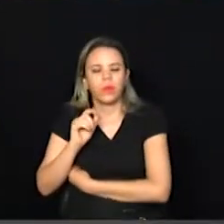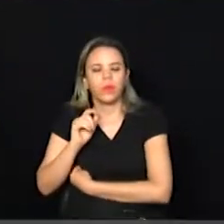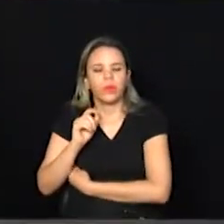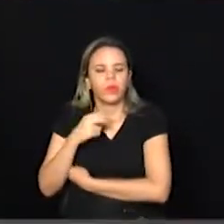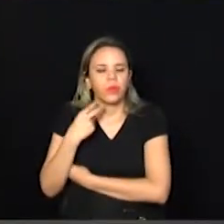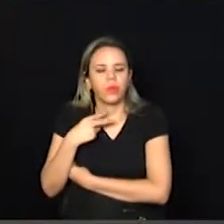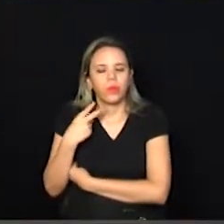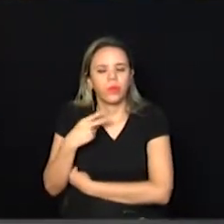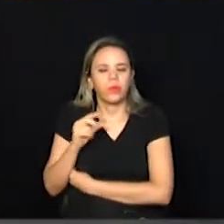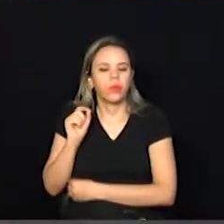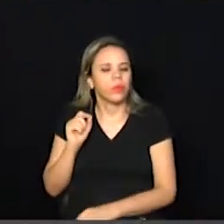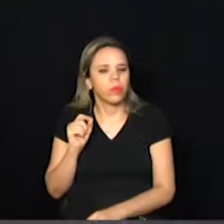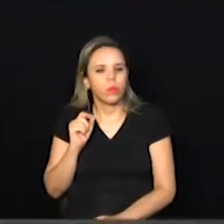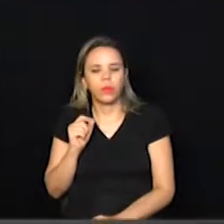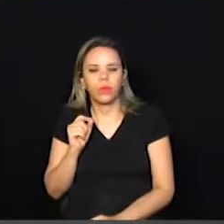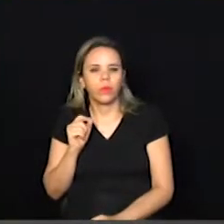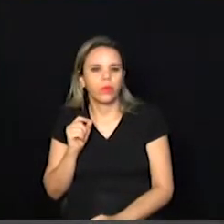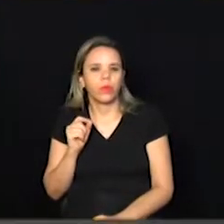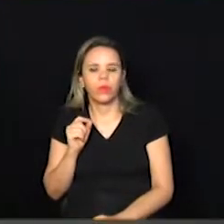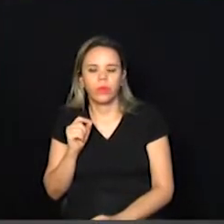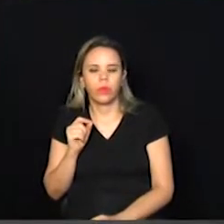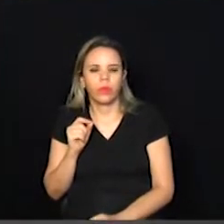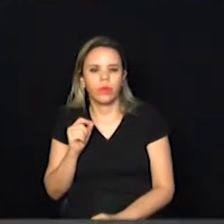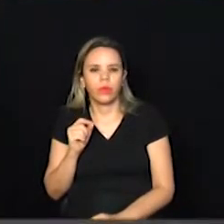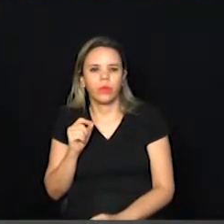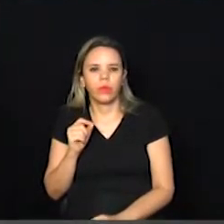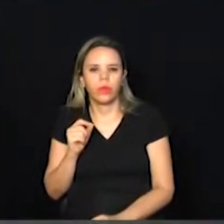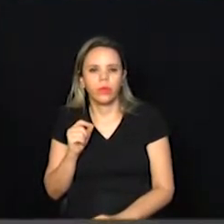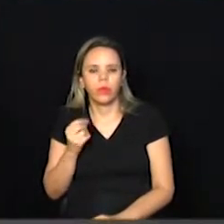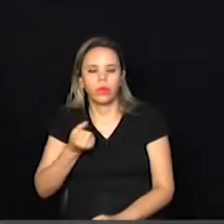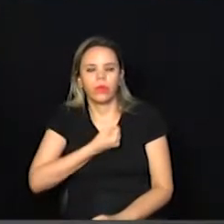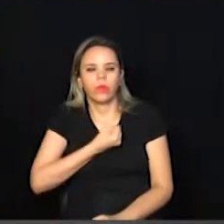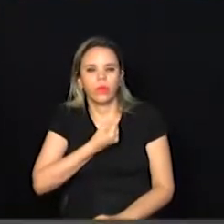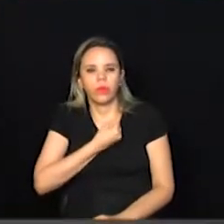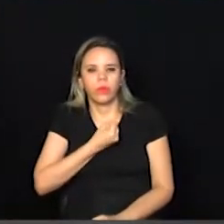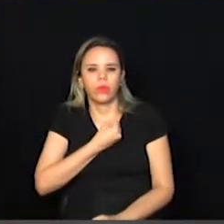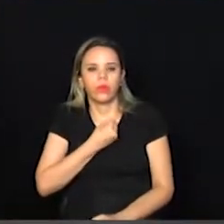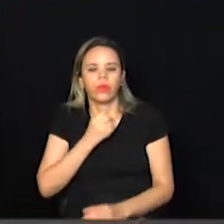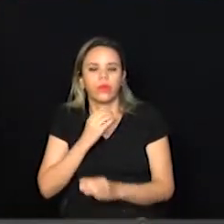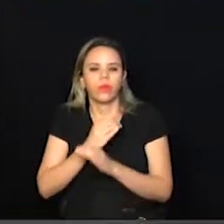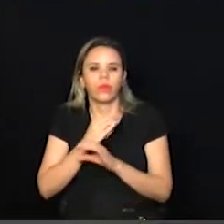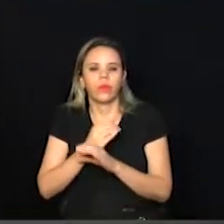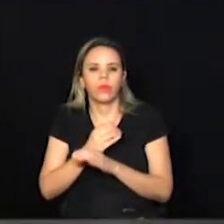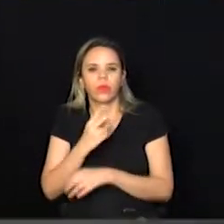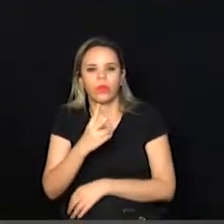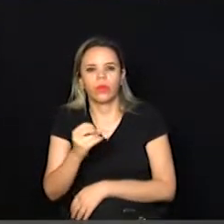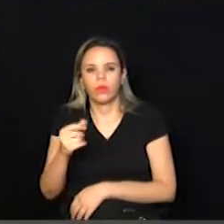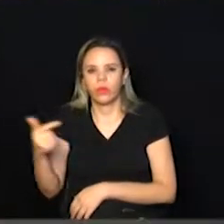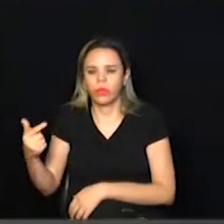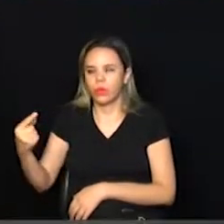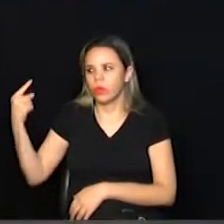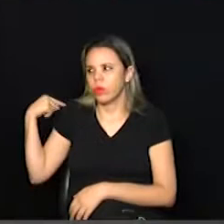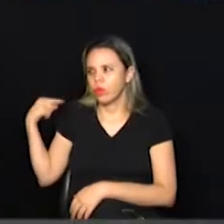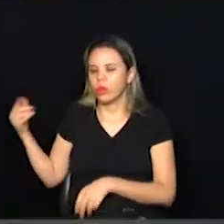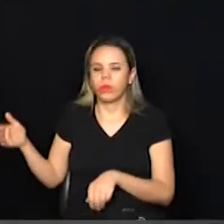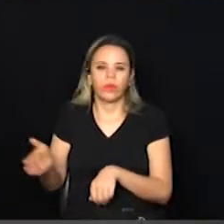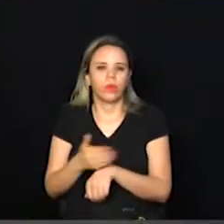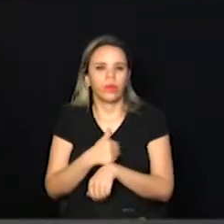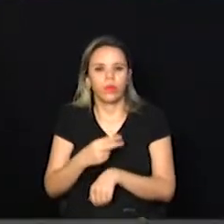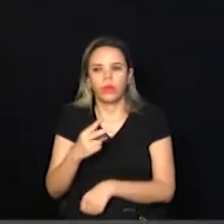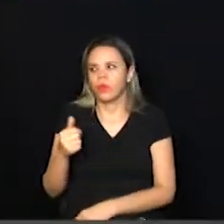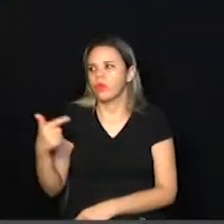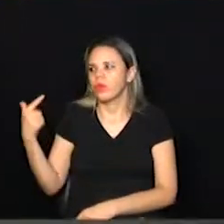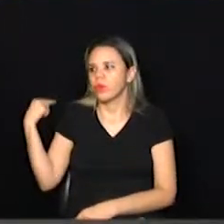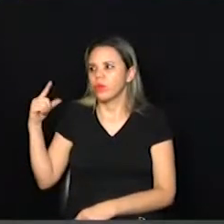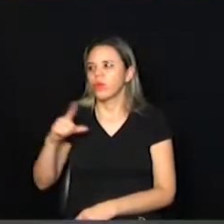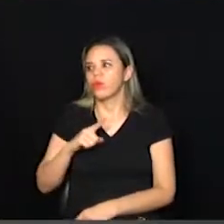vereadora Mariana, foi que o nosso atual Código Civil é de 2002. Antes do Código Civil de 2002, nós